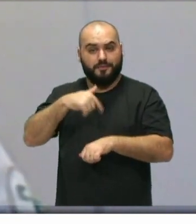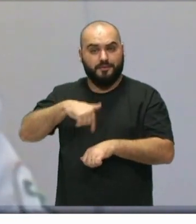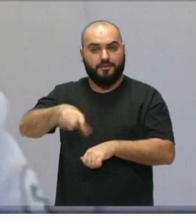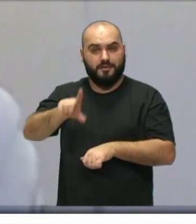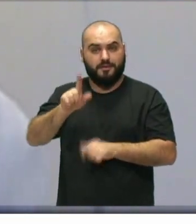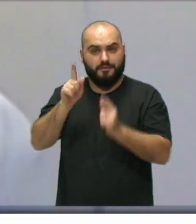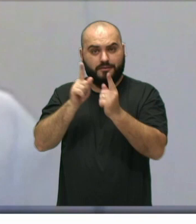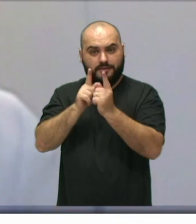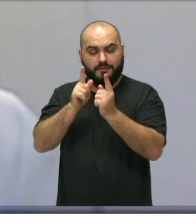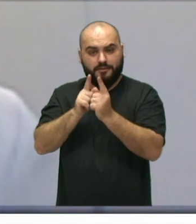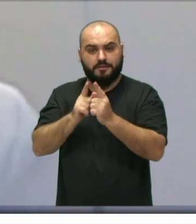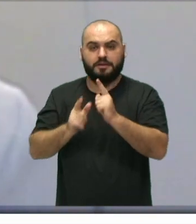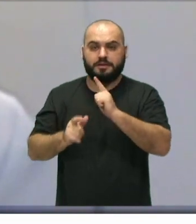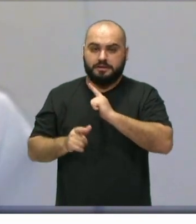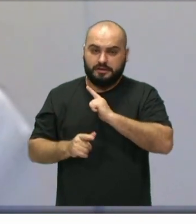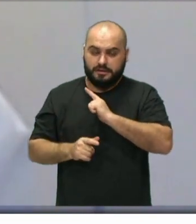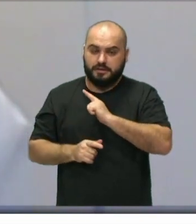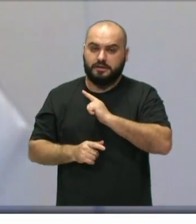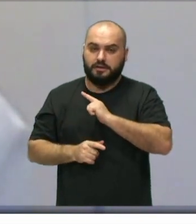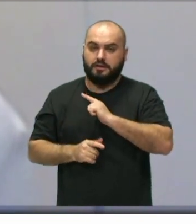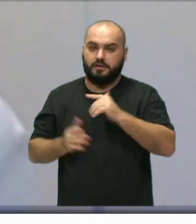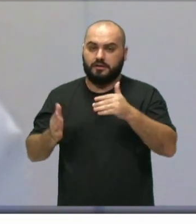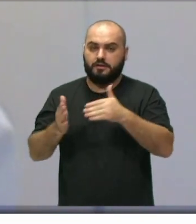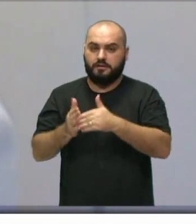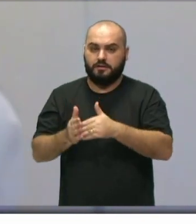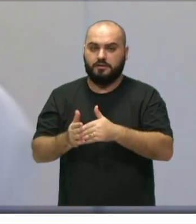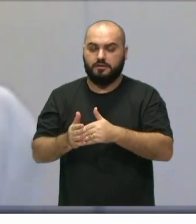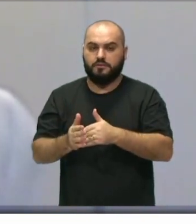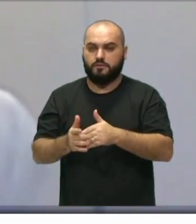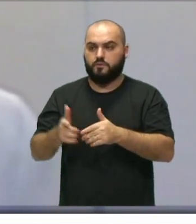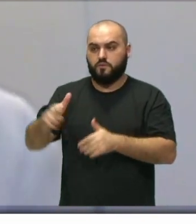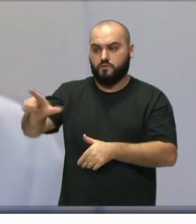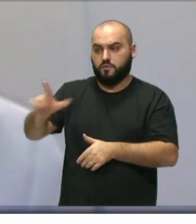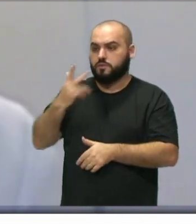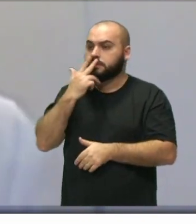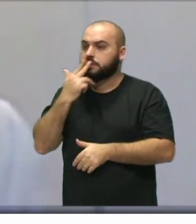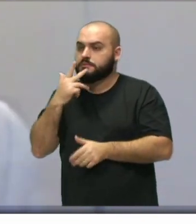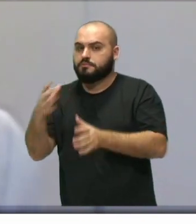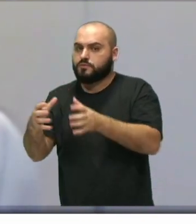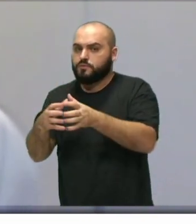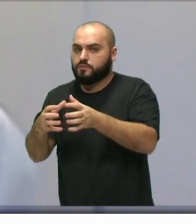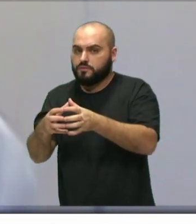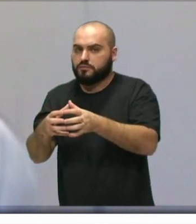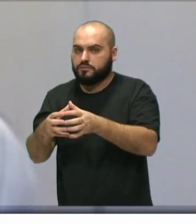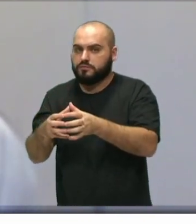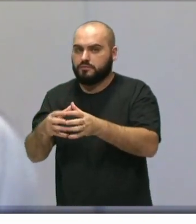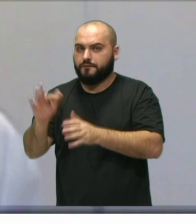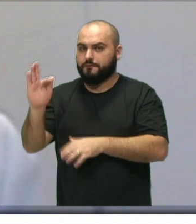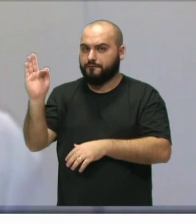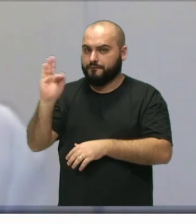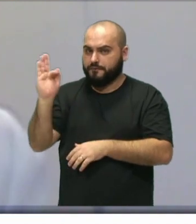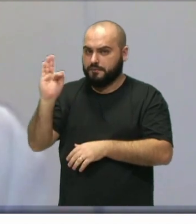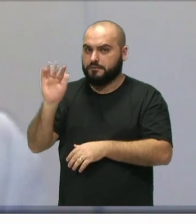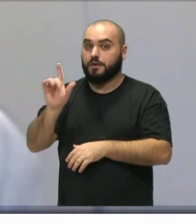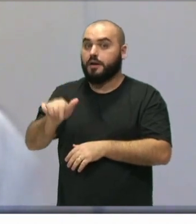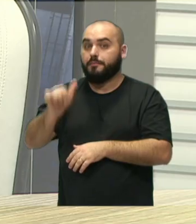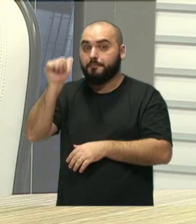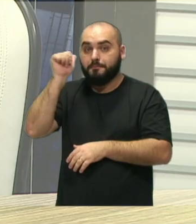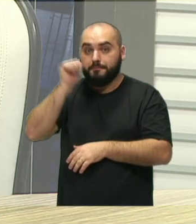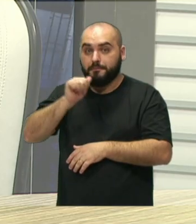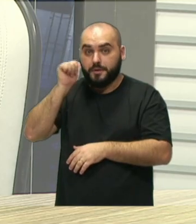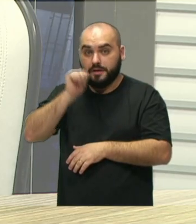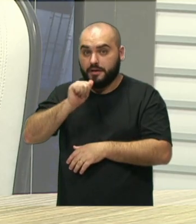porque eu tinha e hoje tenho de um outro formato, um grupo de fibromialgia, e era mulheres